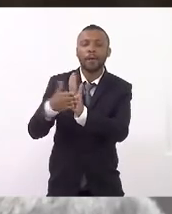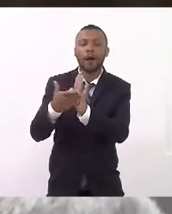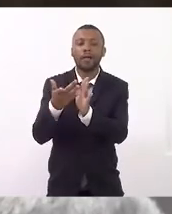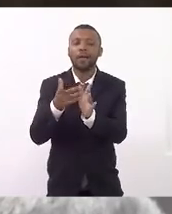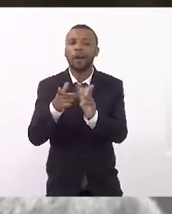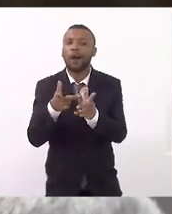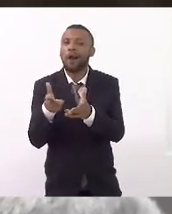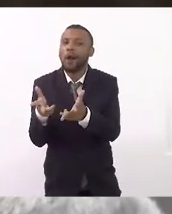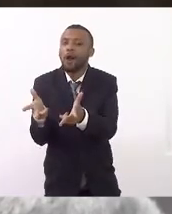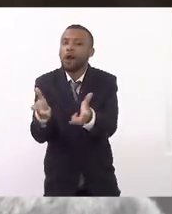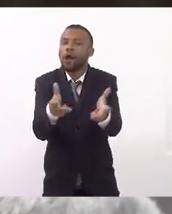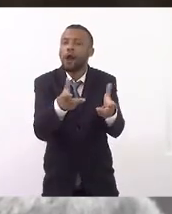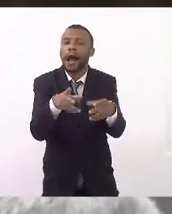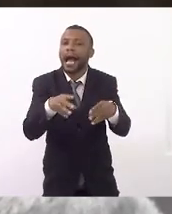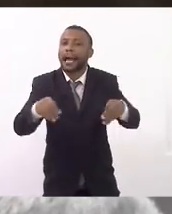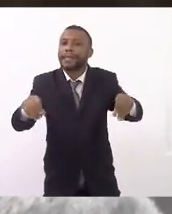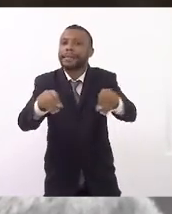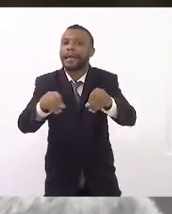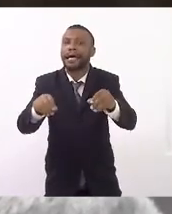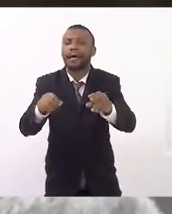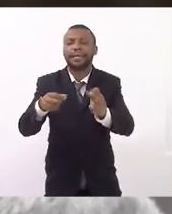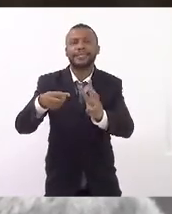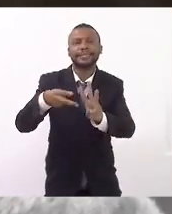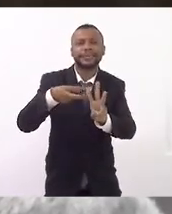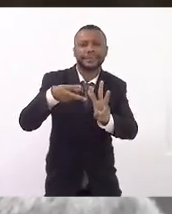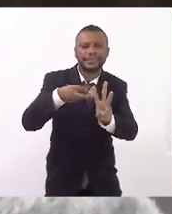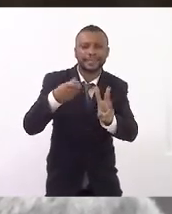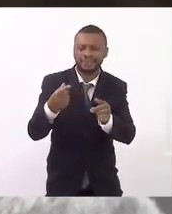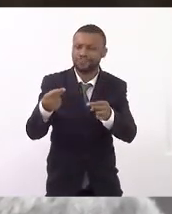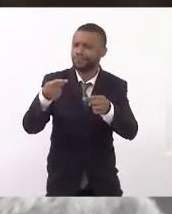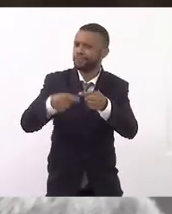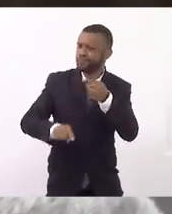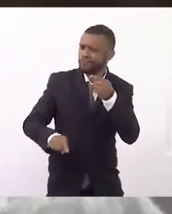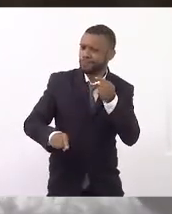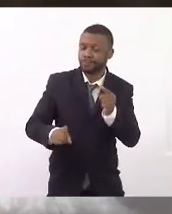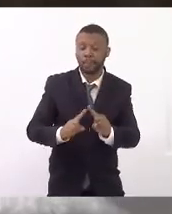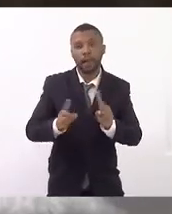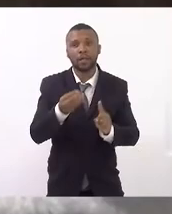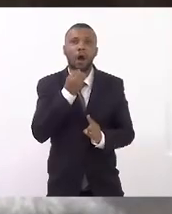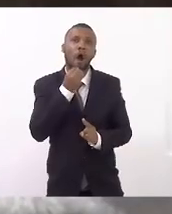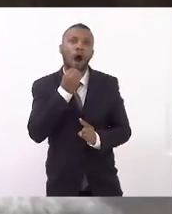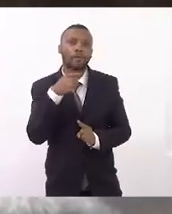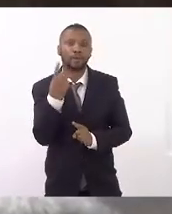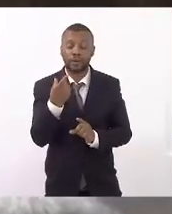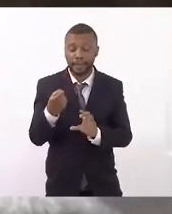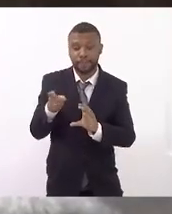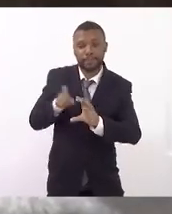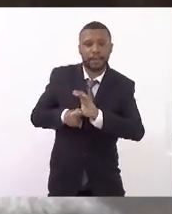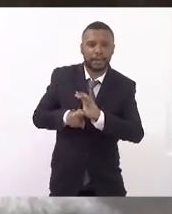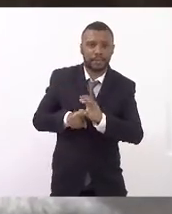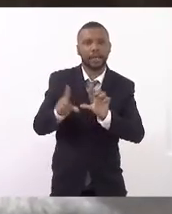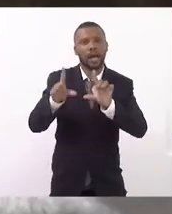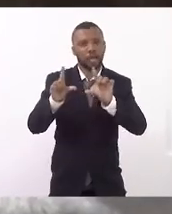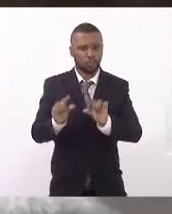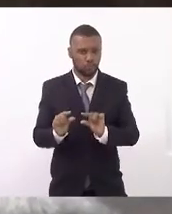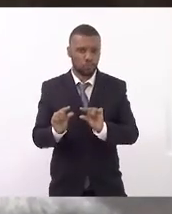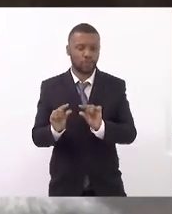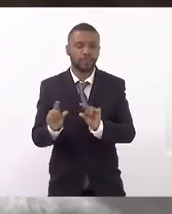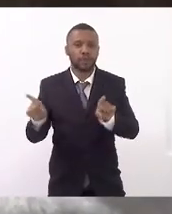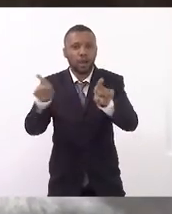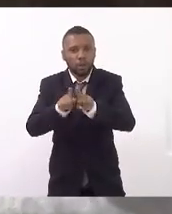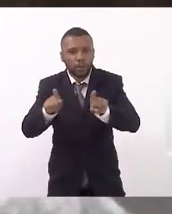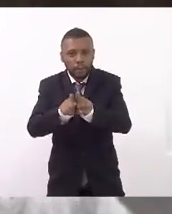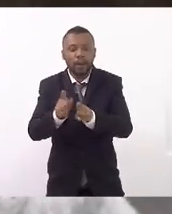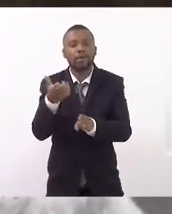como se isso tivesse que ver uma coisa com a outra. Agora, é claro que a gente tem que diminuir a nossa dependência. Eu, inclusive, vou me inscrever